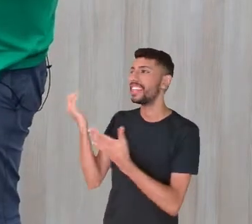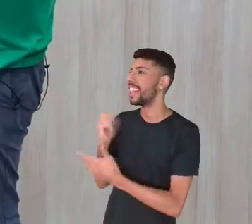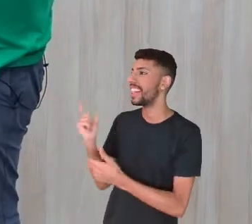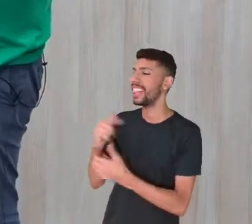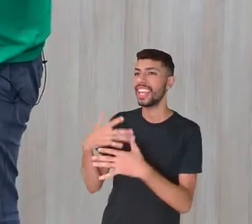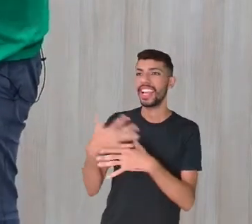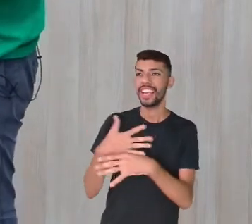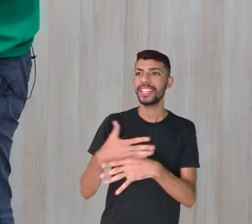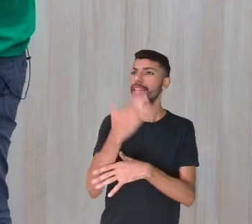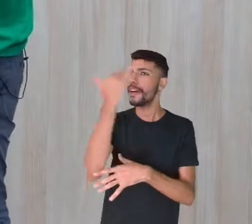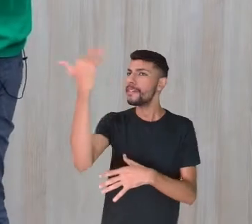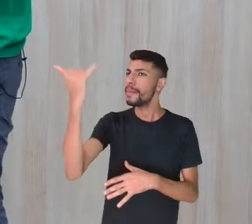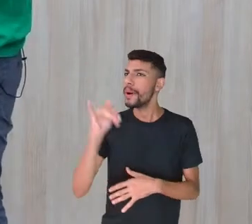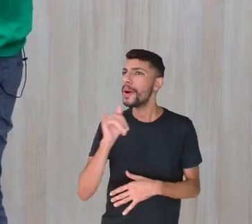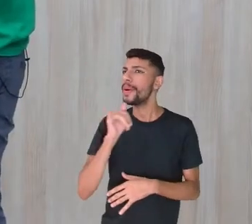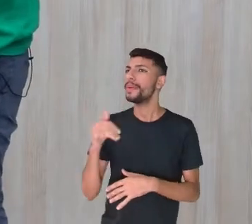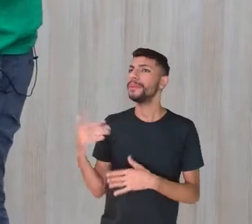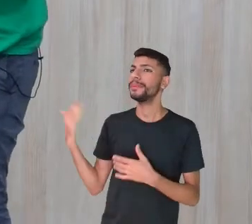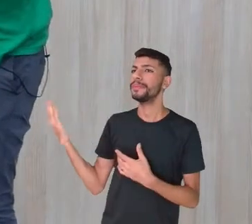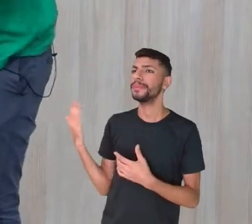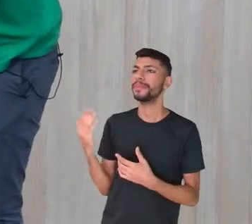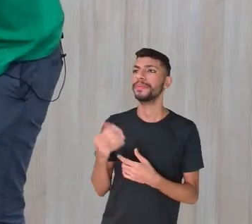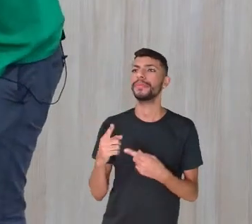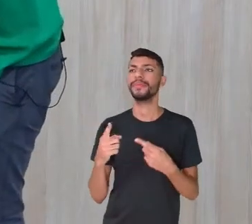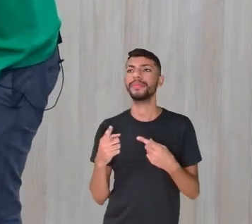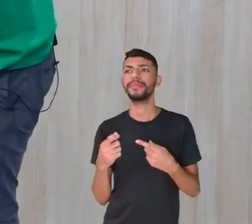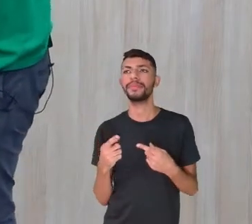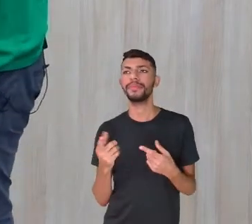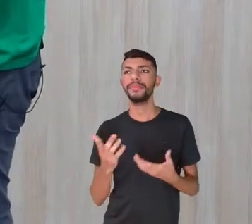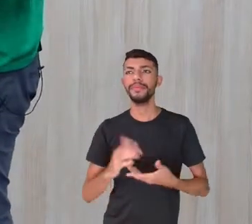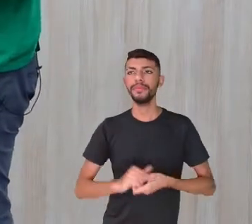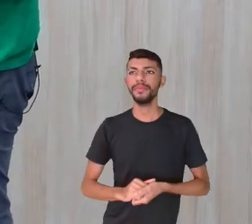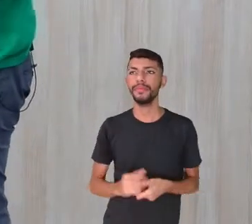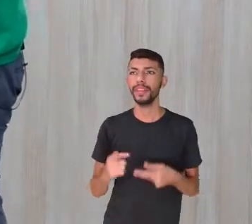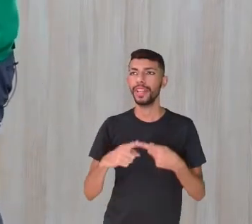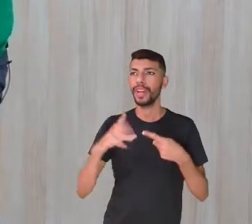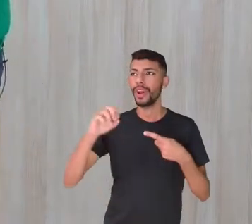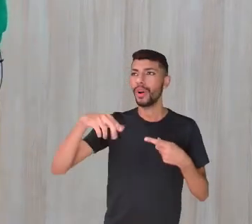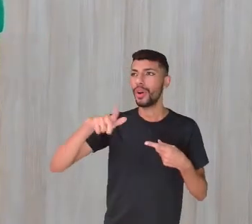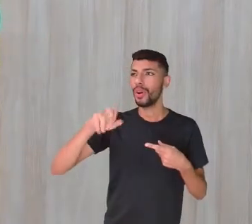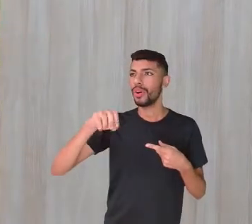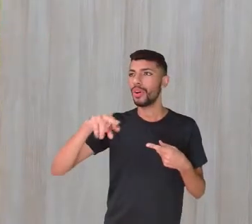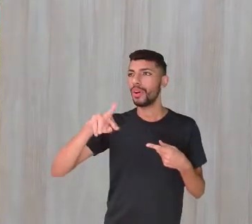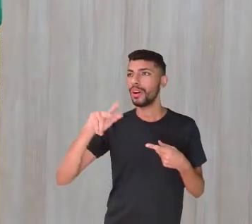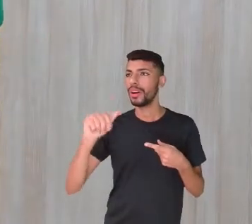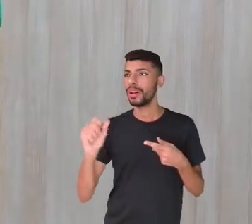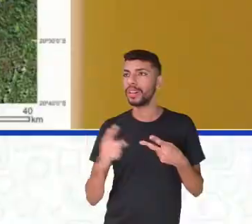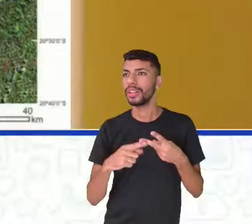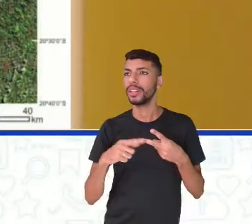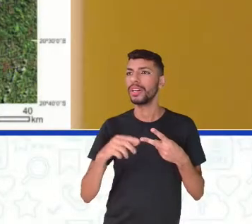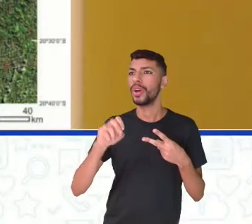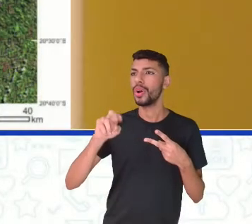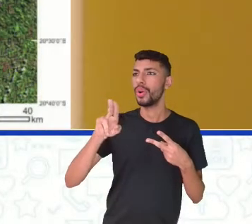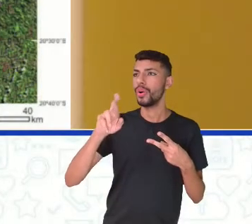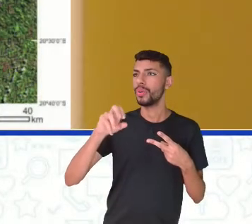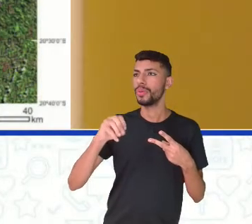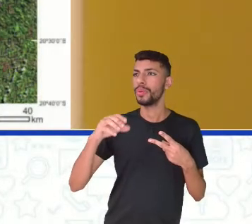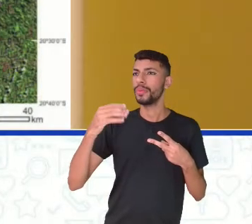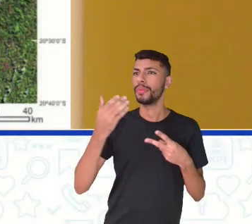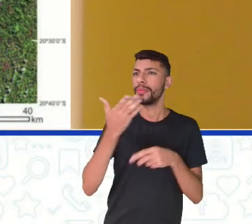aí, cidades famosas, né? Cidades como Congonhas, Ouro Branco, Ouro Preto, tá